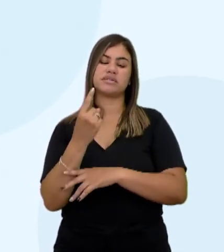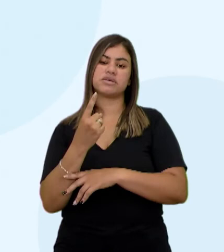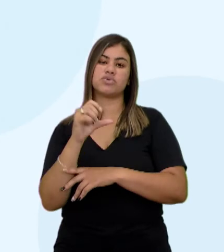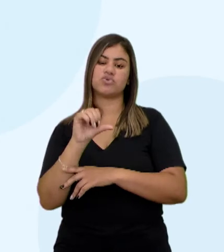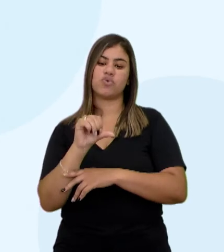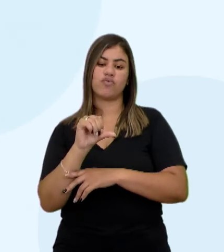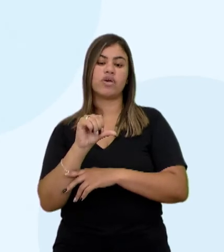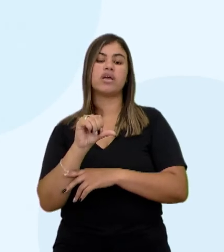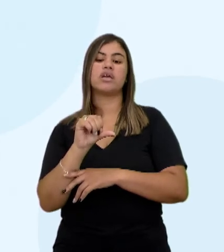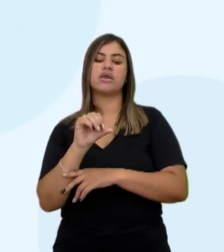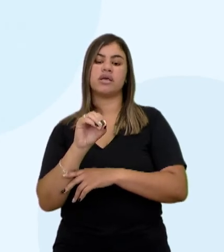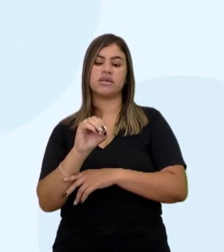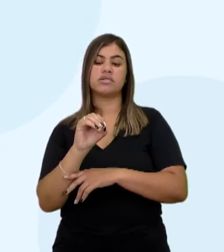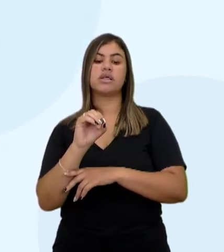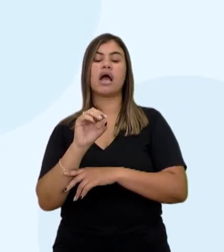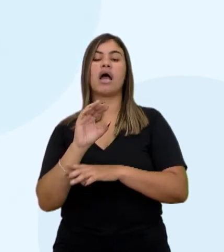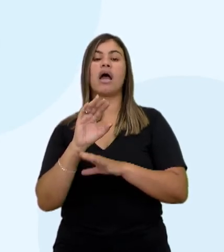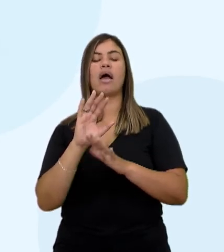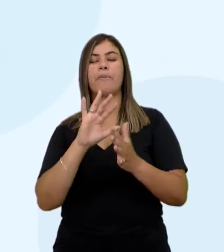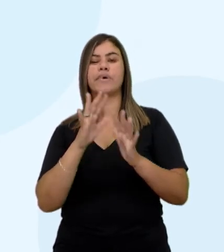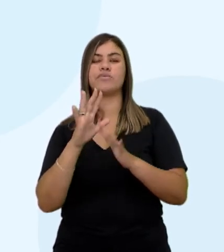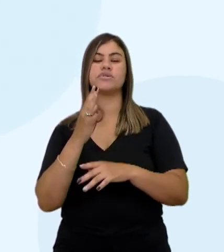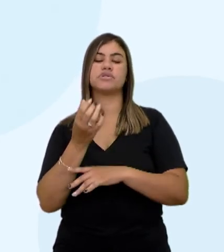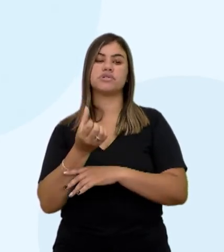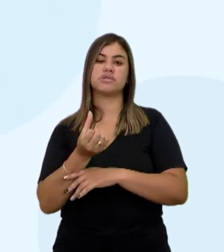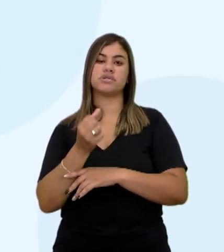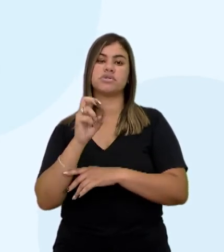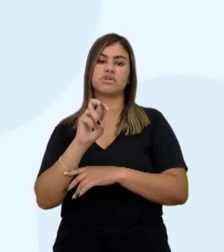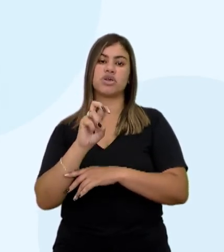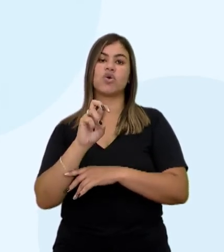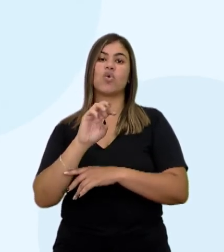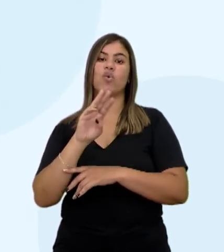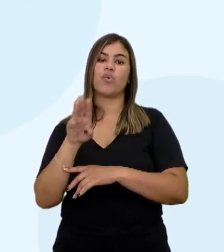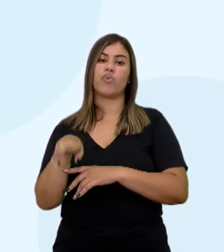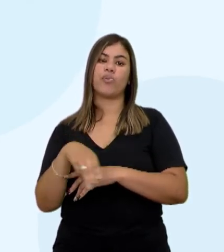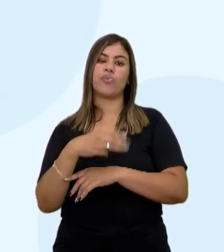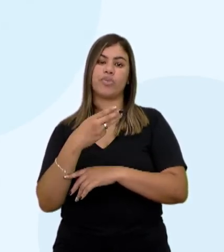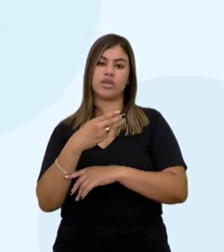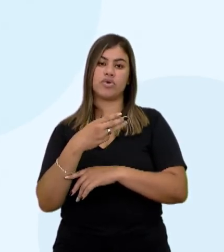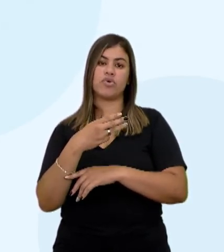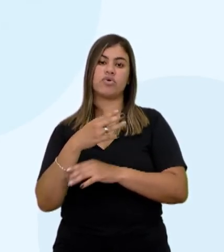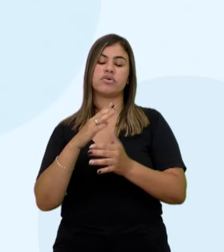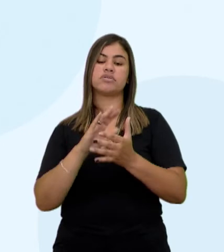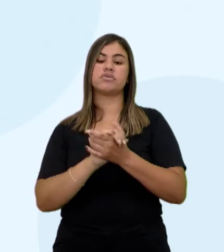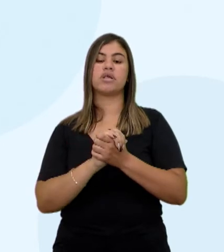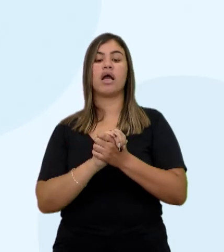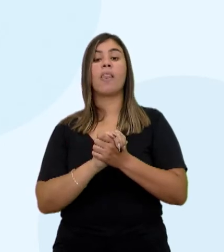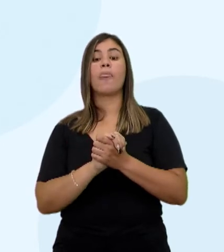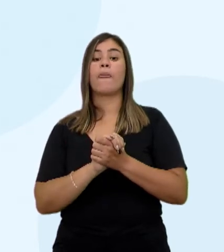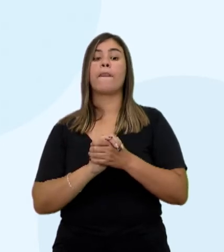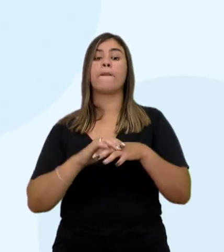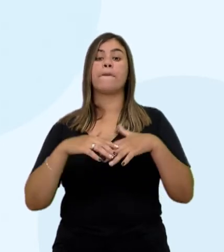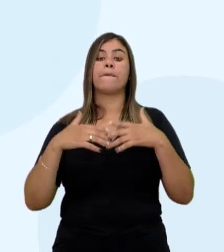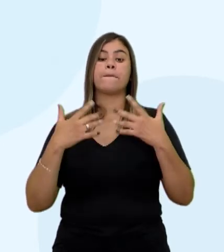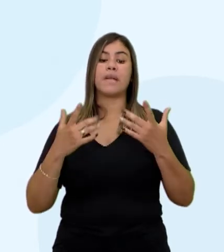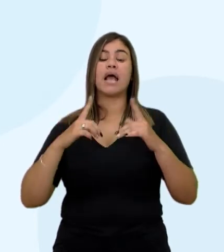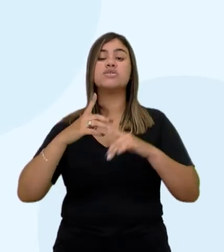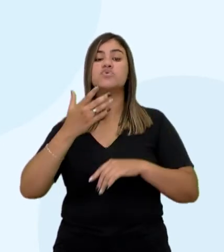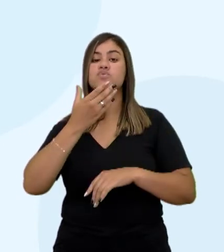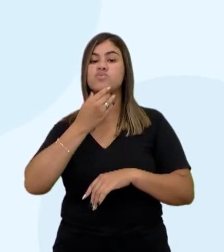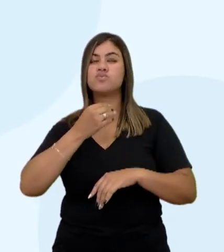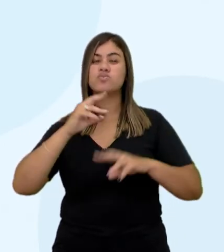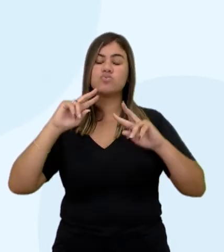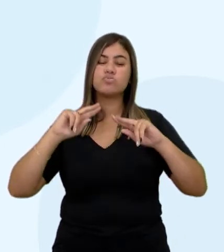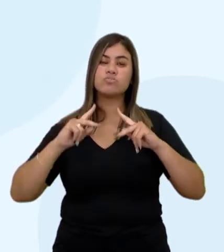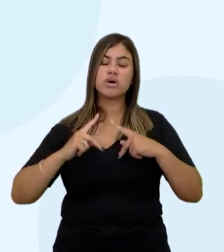Os humanídeos apareceram em algum momento da noite do dia 31 de dezembro,